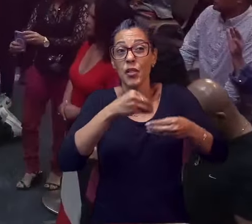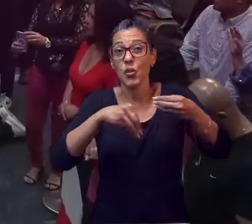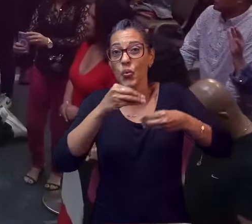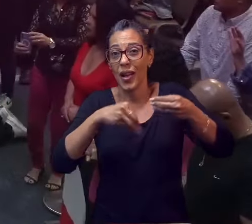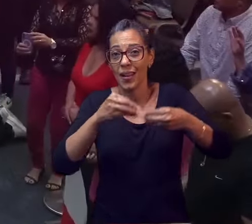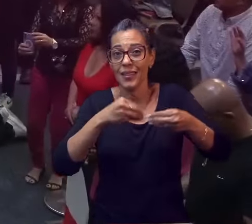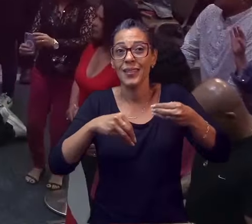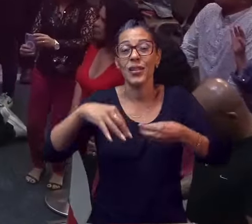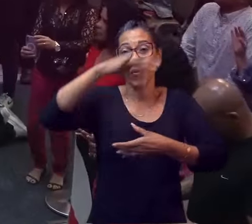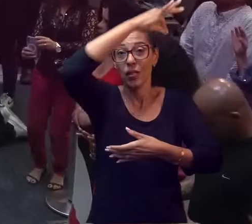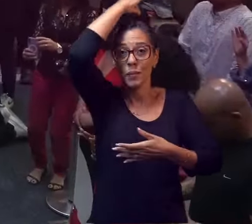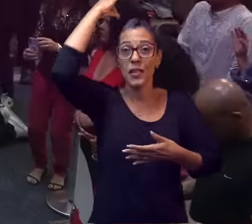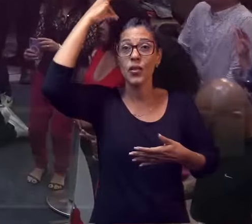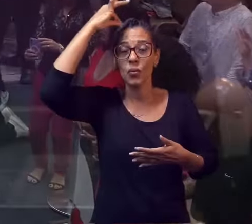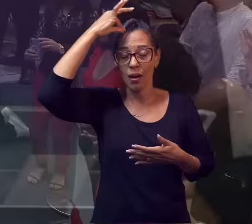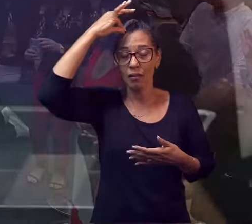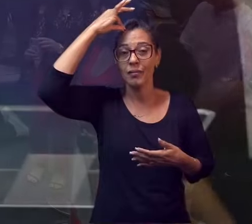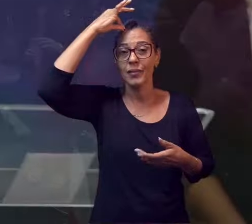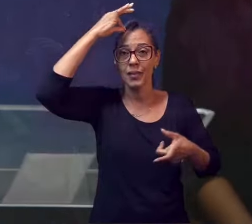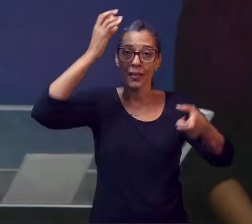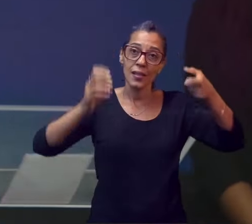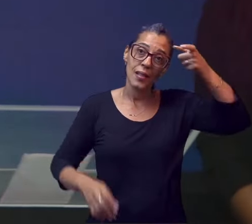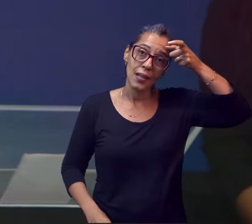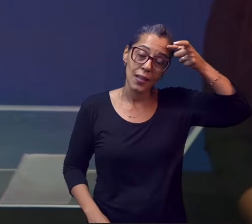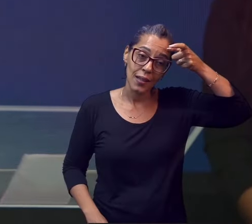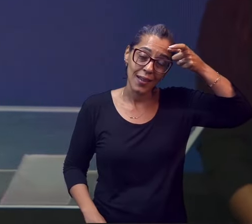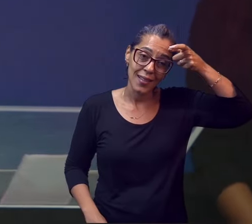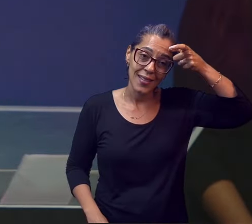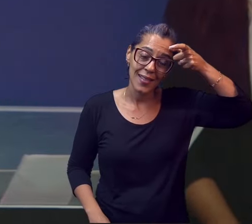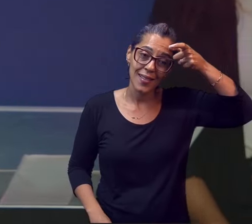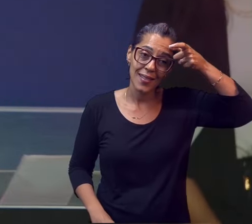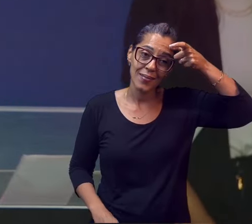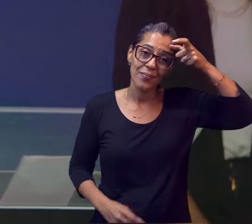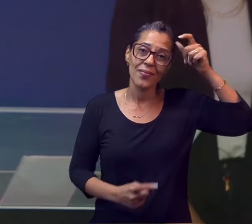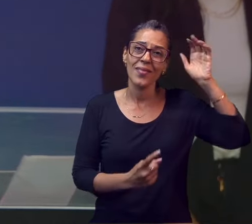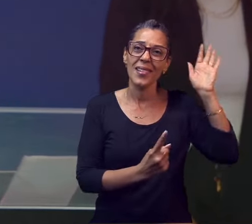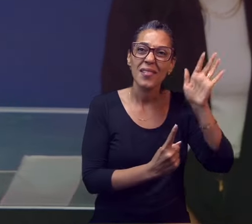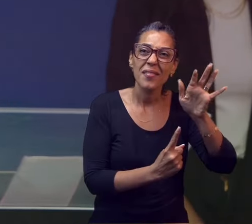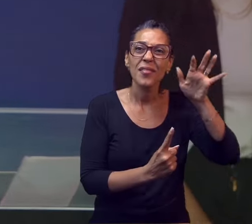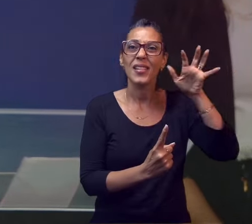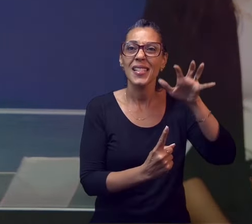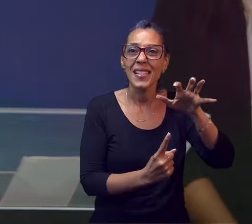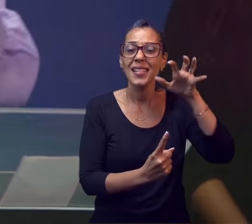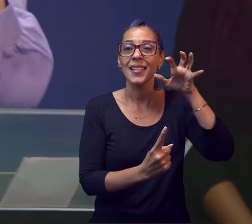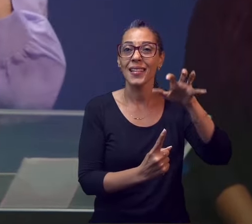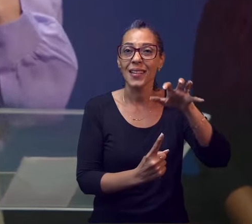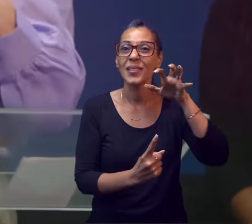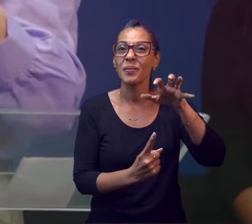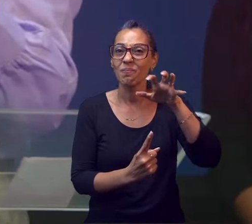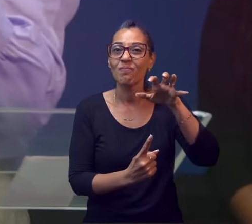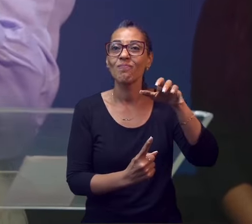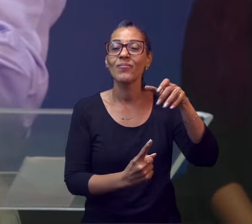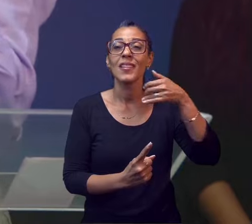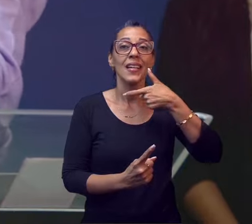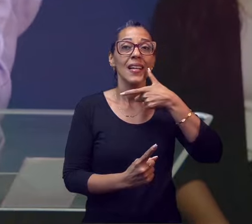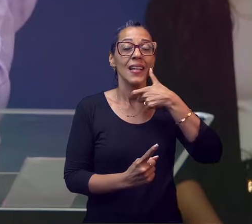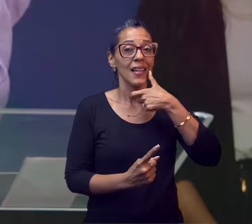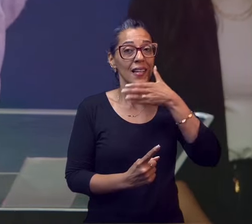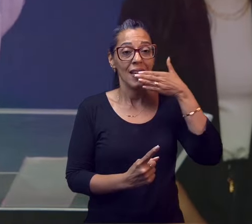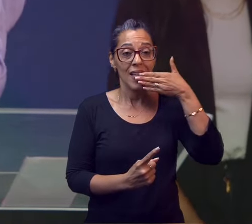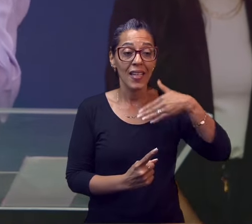alvo dessas vidas são crianças e adolescentes e para sobre a igreja uma responsabilidade